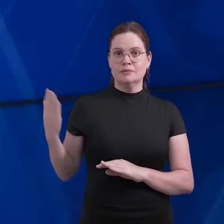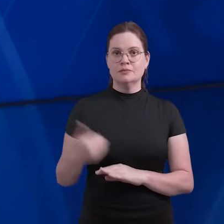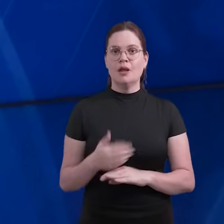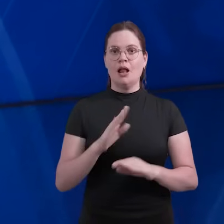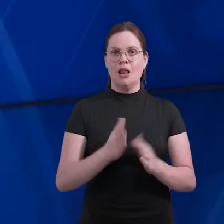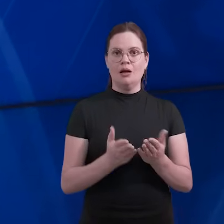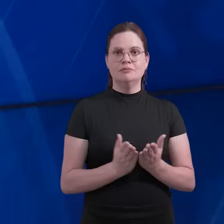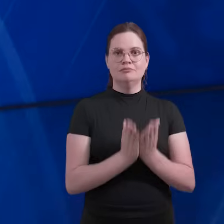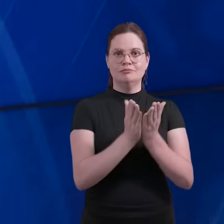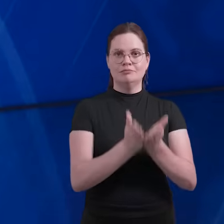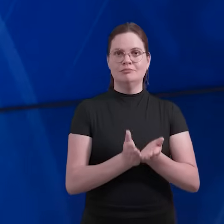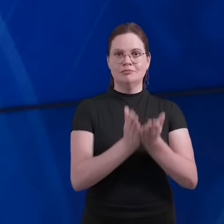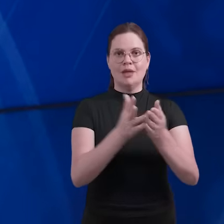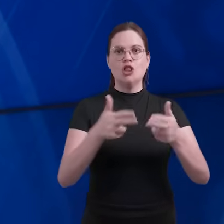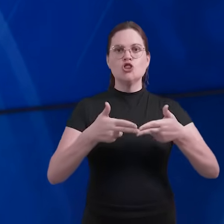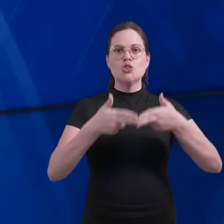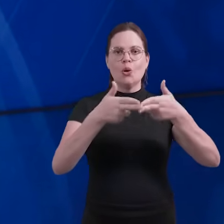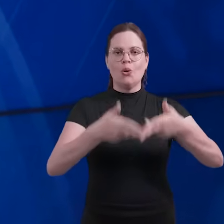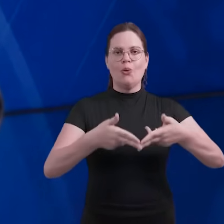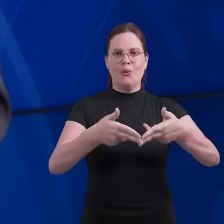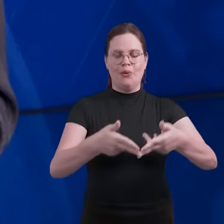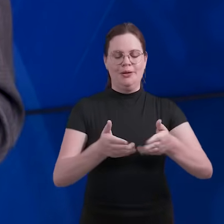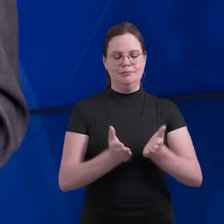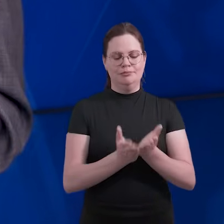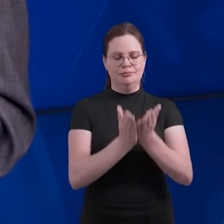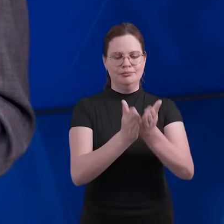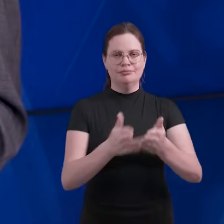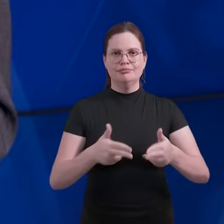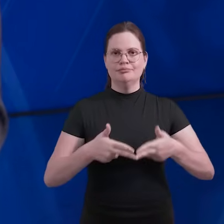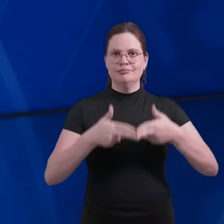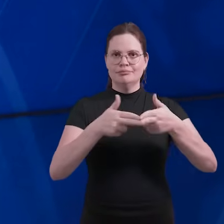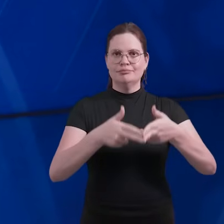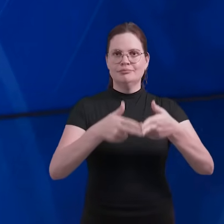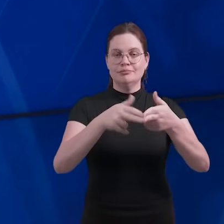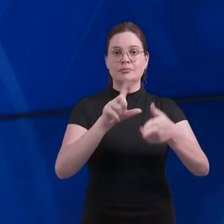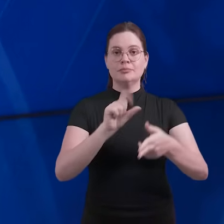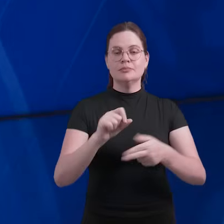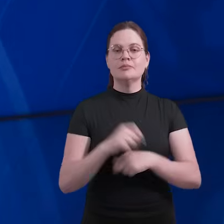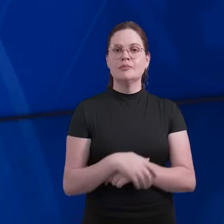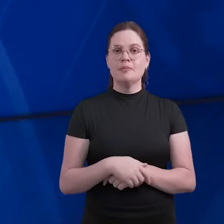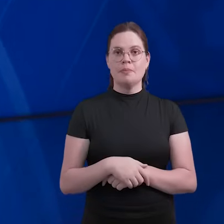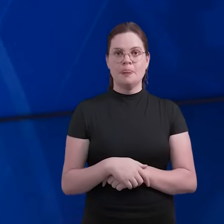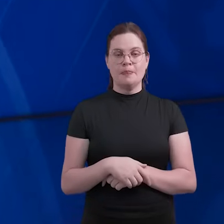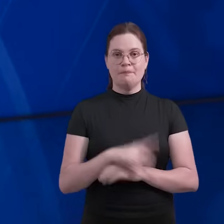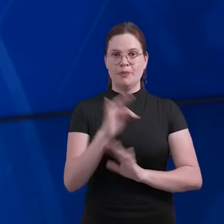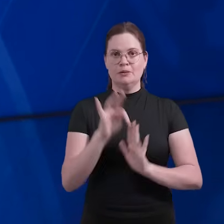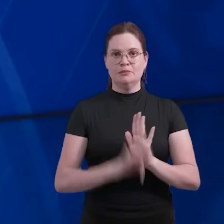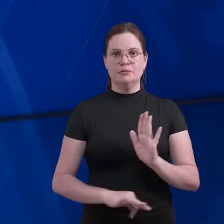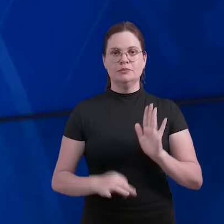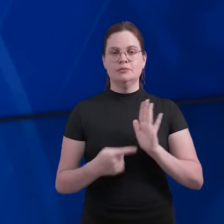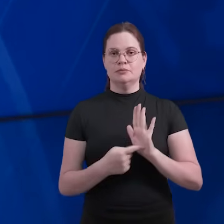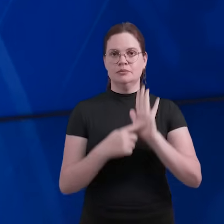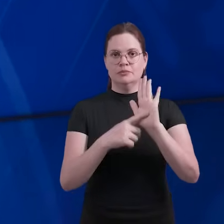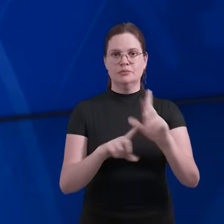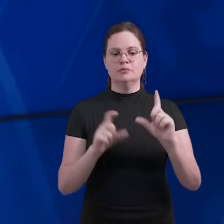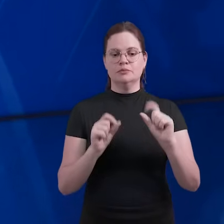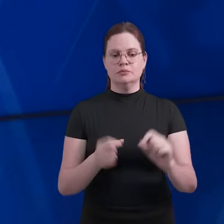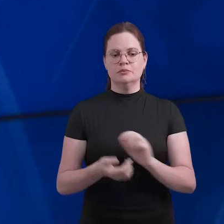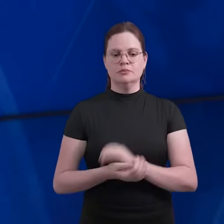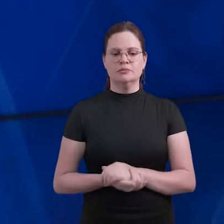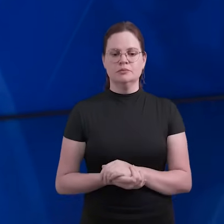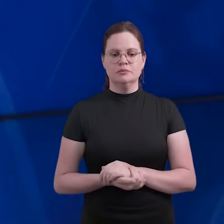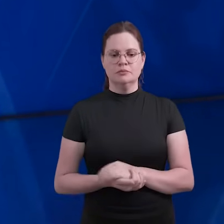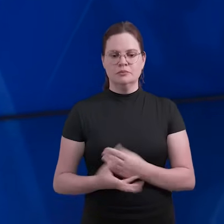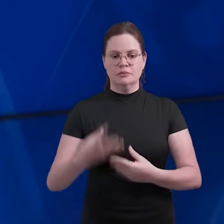no tempo da Arca de Noé, quando a Bíblia diz, a respeito daquele momento ali, essa palavra, ela na verdade, ela está